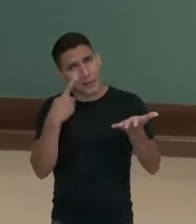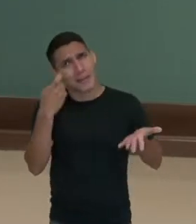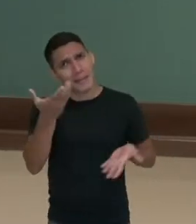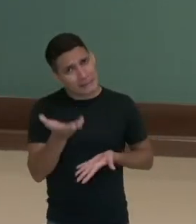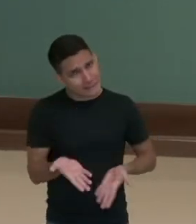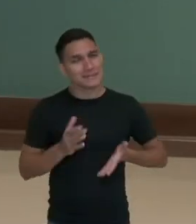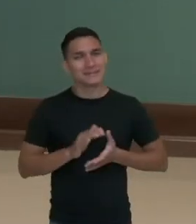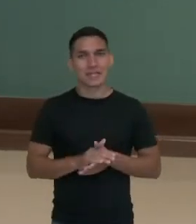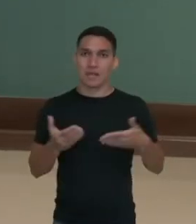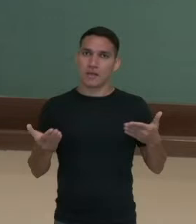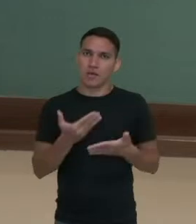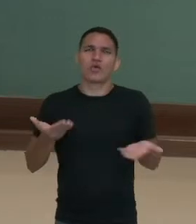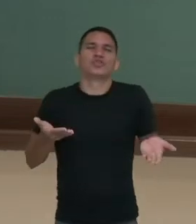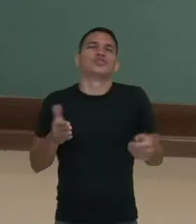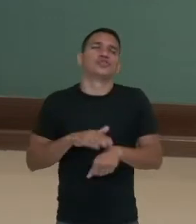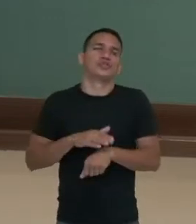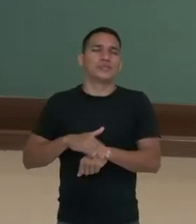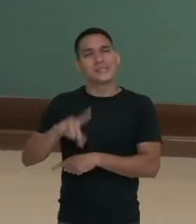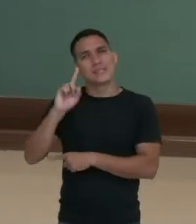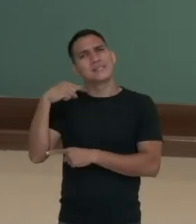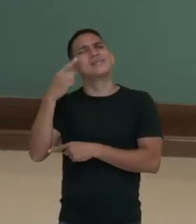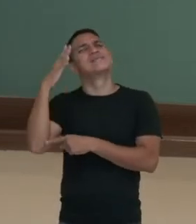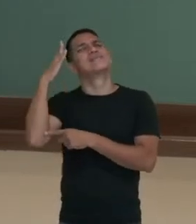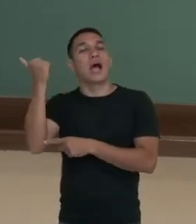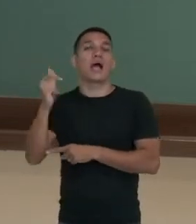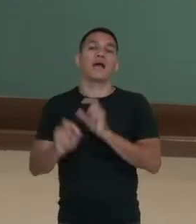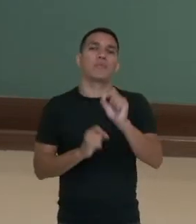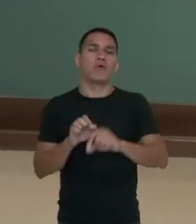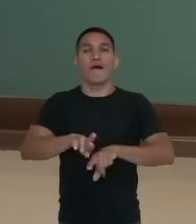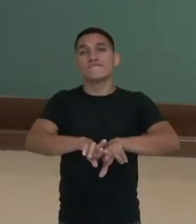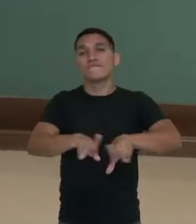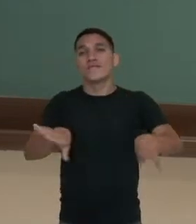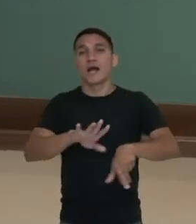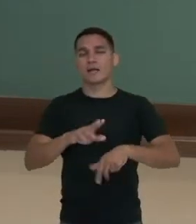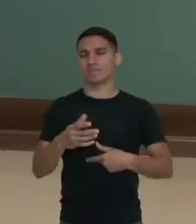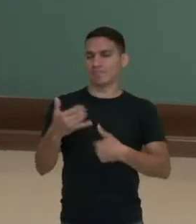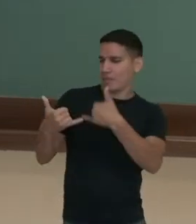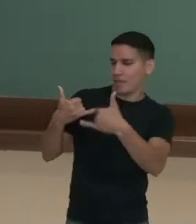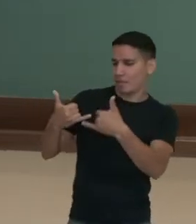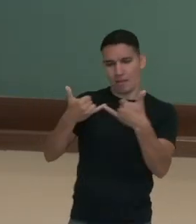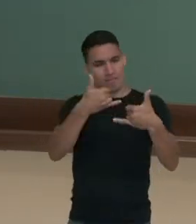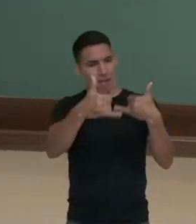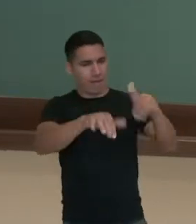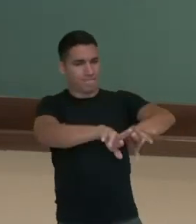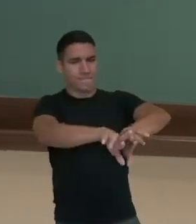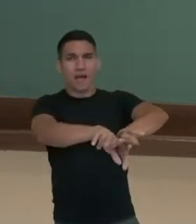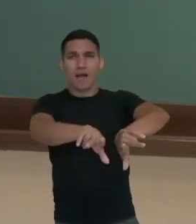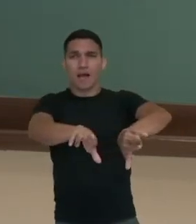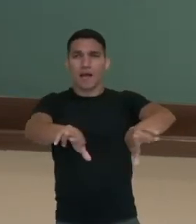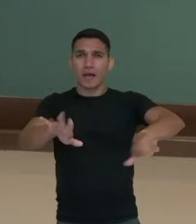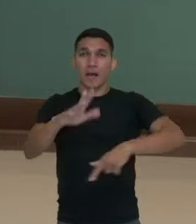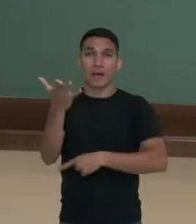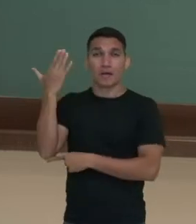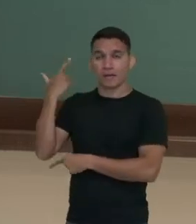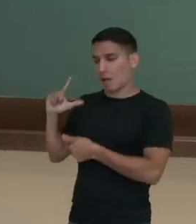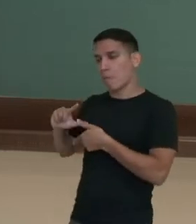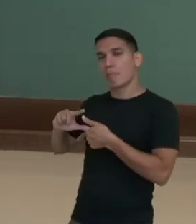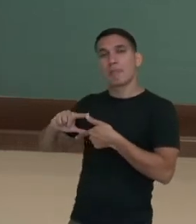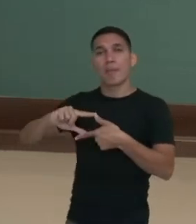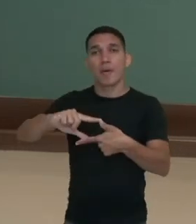Então hoje em dia nós sabemos, né, que muitas daquelas brincadeiras que eram